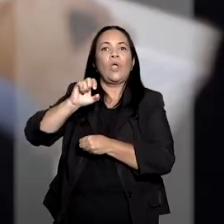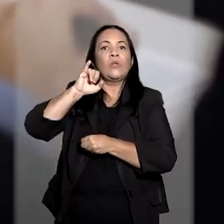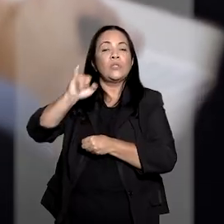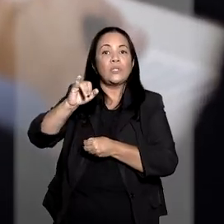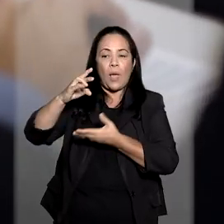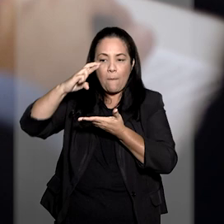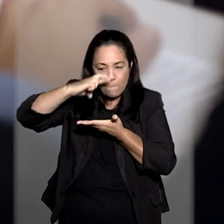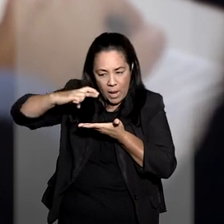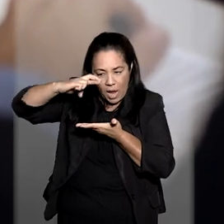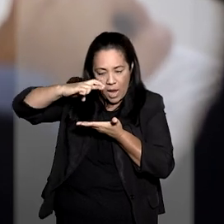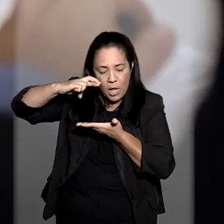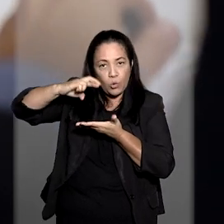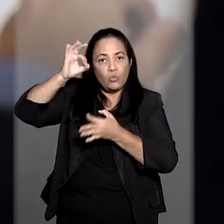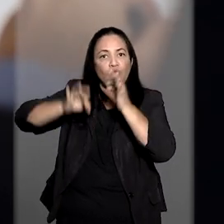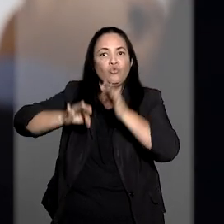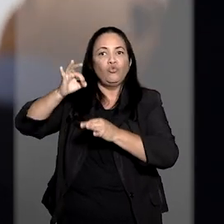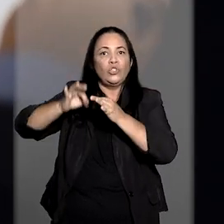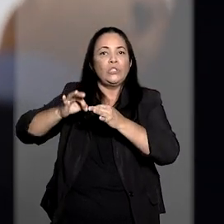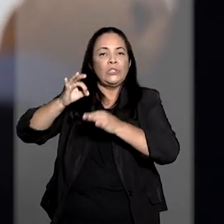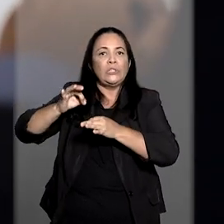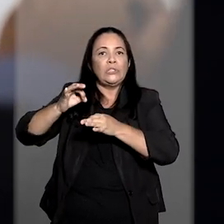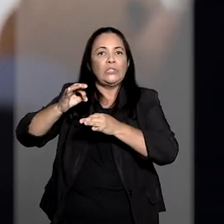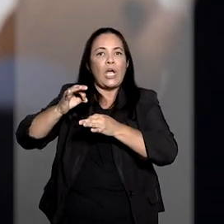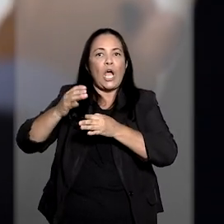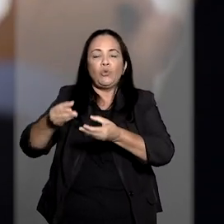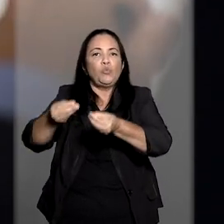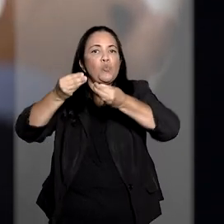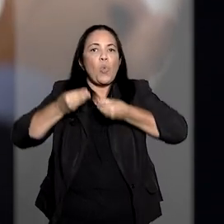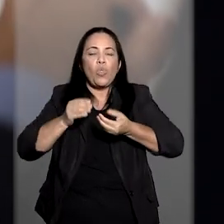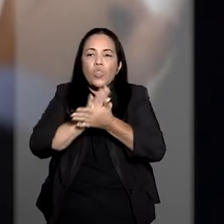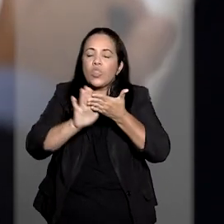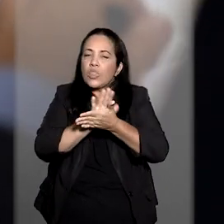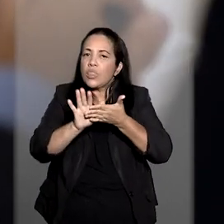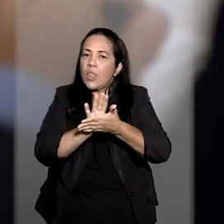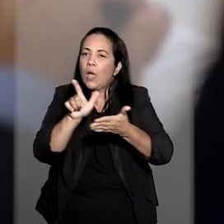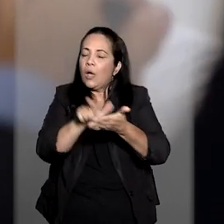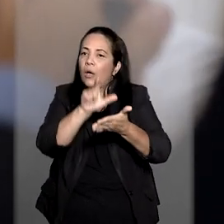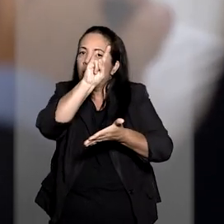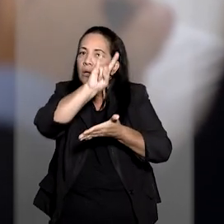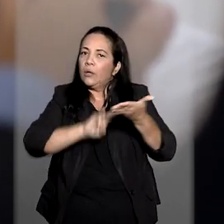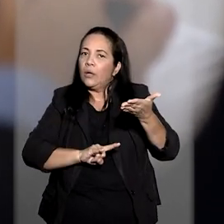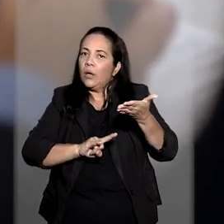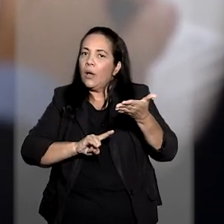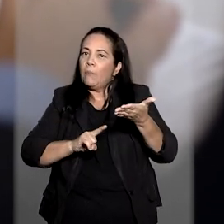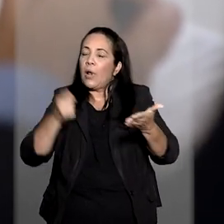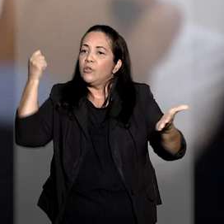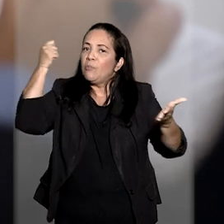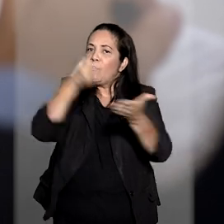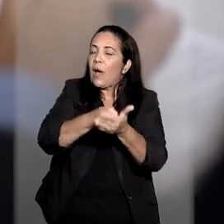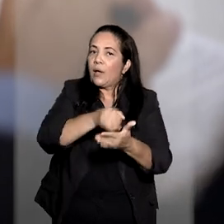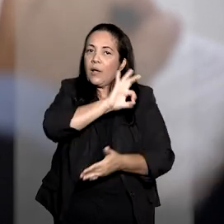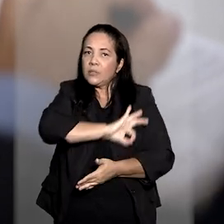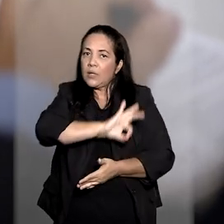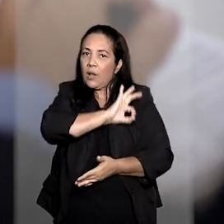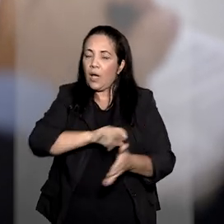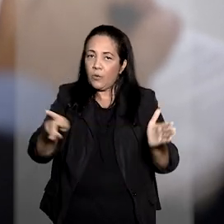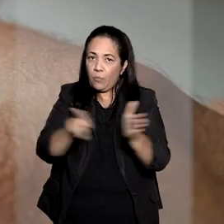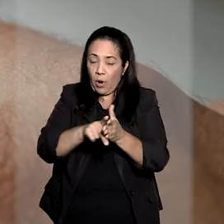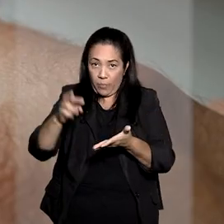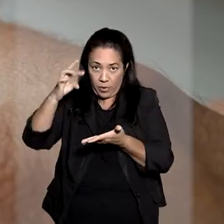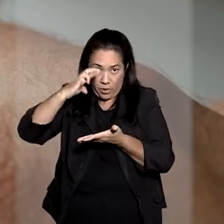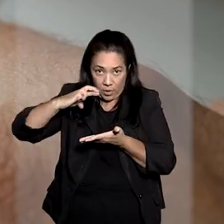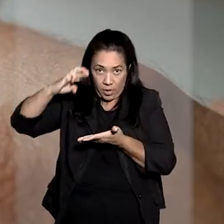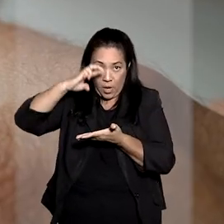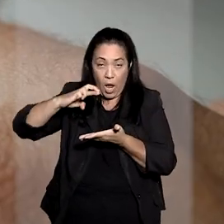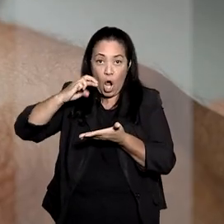que quando perito judicial não for intimado sobre a decisão que define o devedor da obrigação de pagar honorários